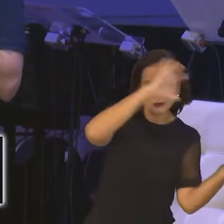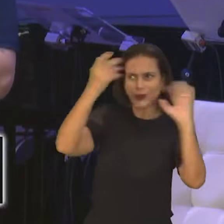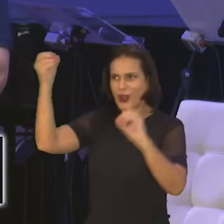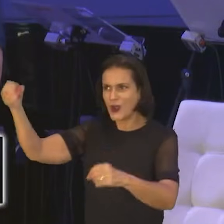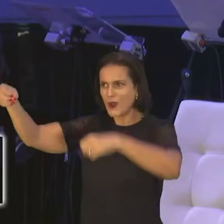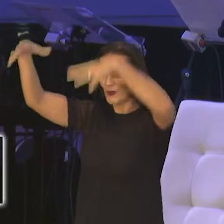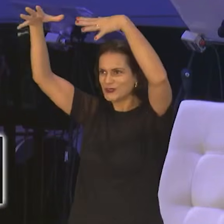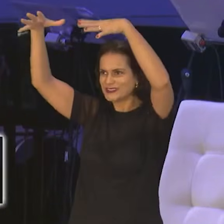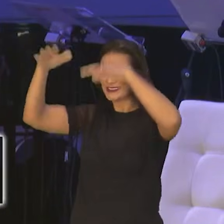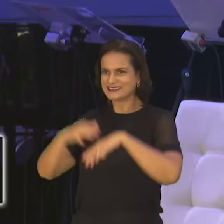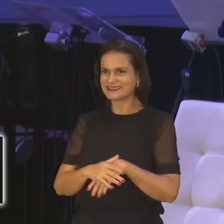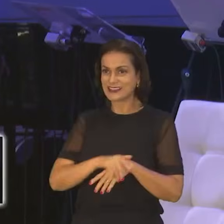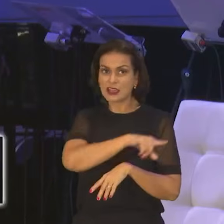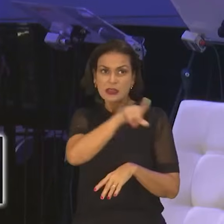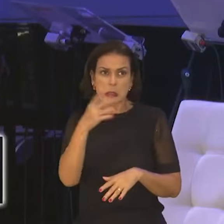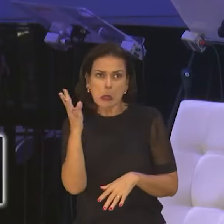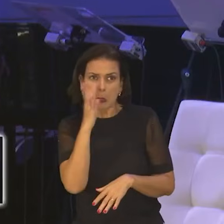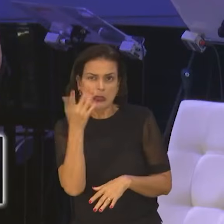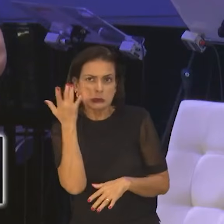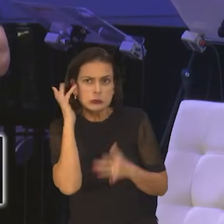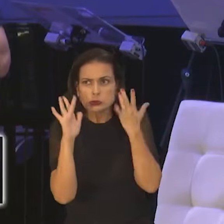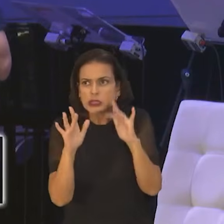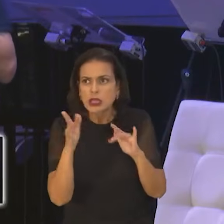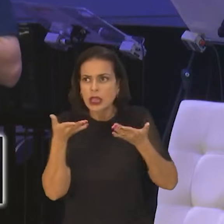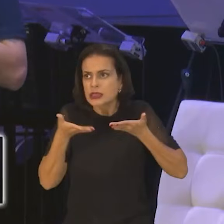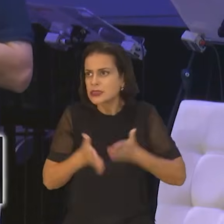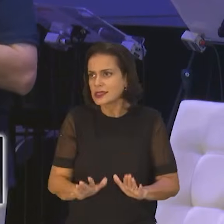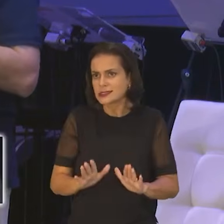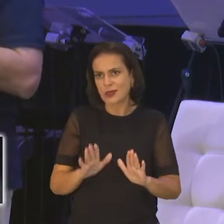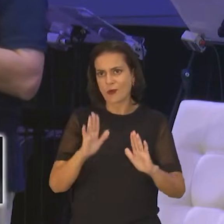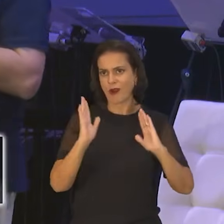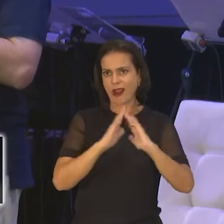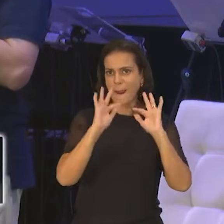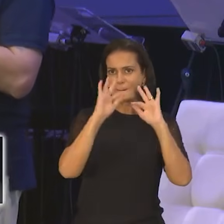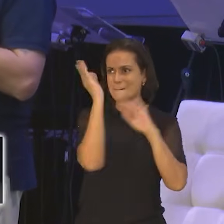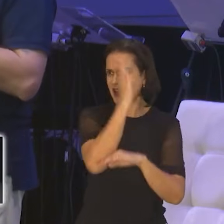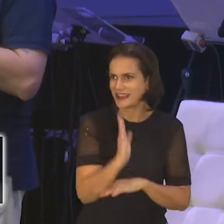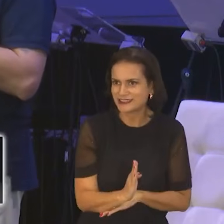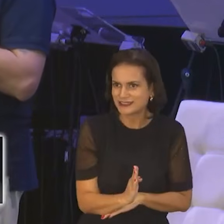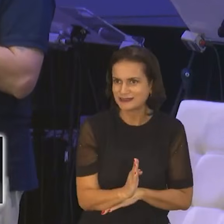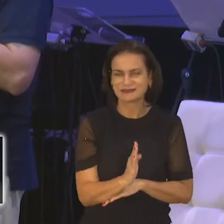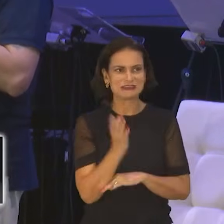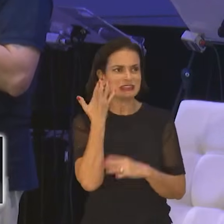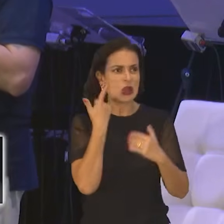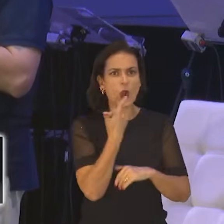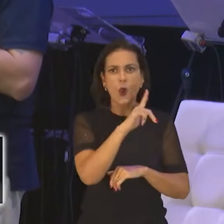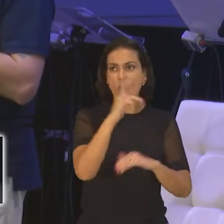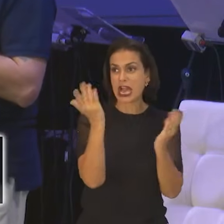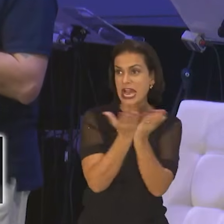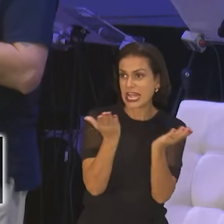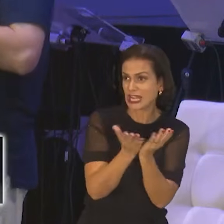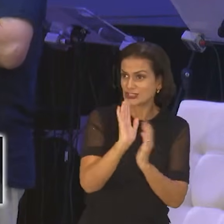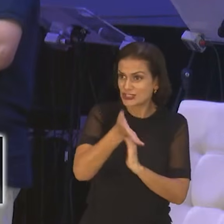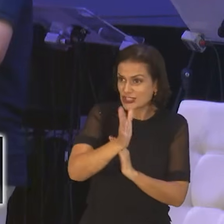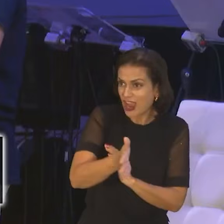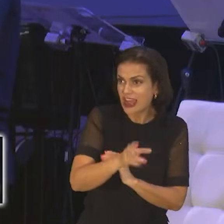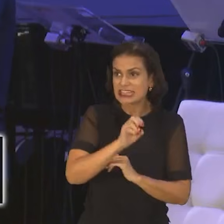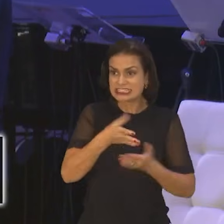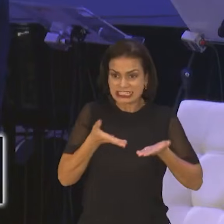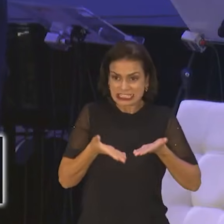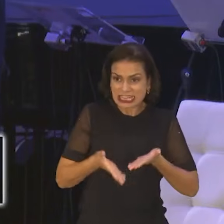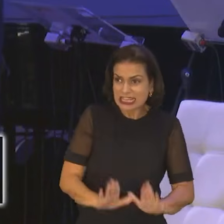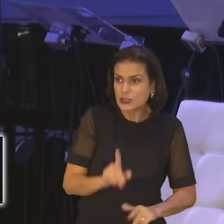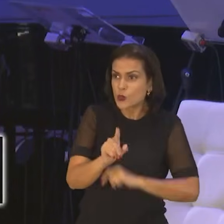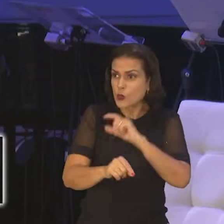Você que está aqui, eu não sei se você nasceu num lar brasileiro, se você nasceu num lar cristão, se você